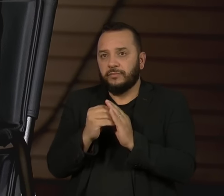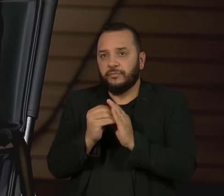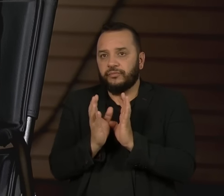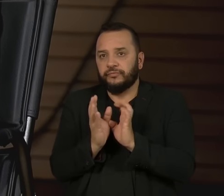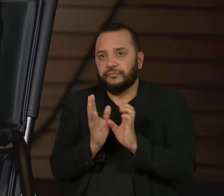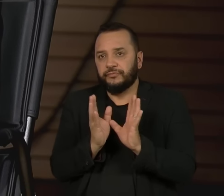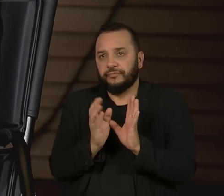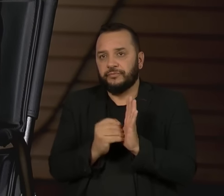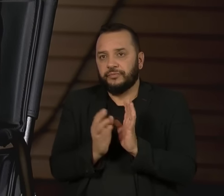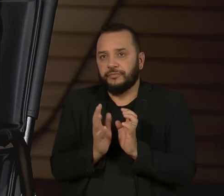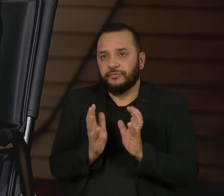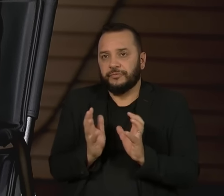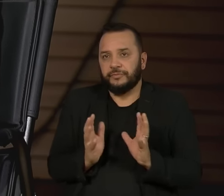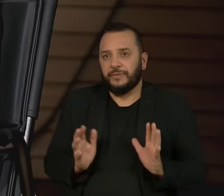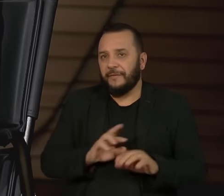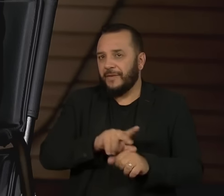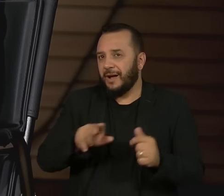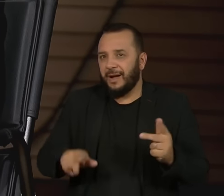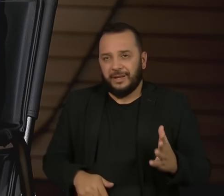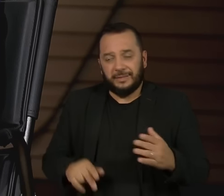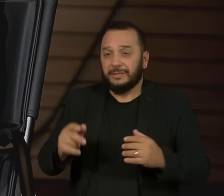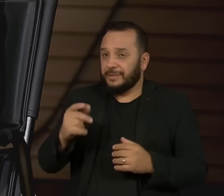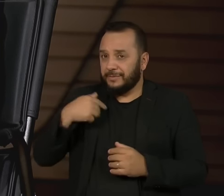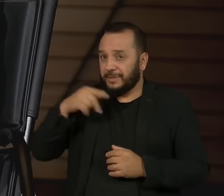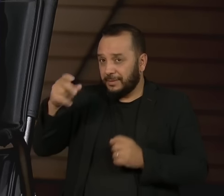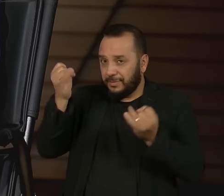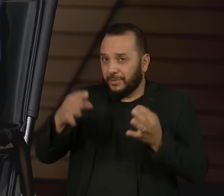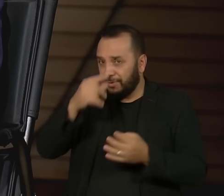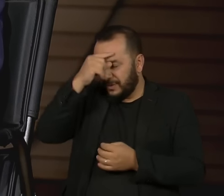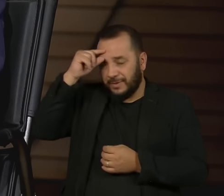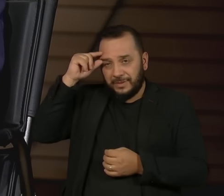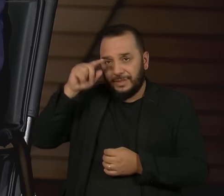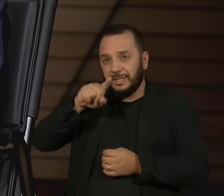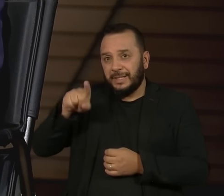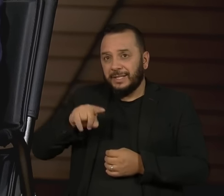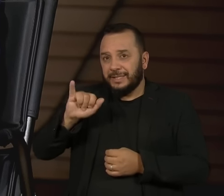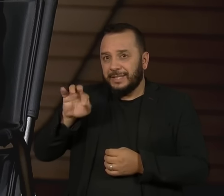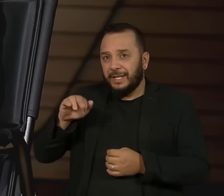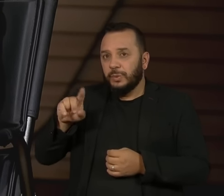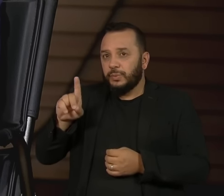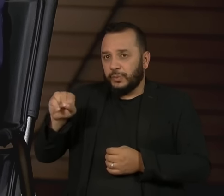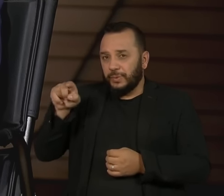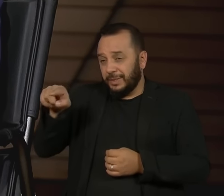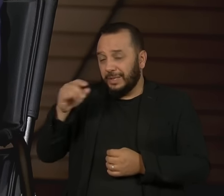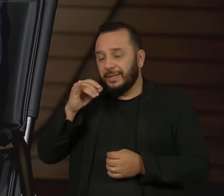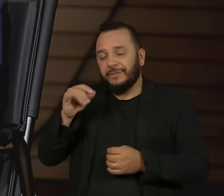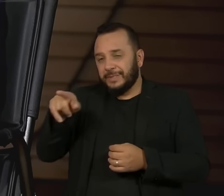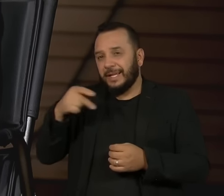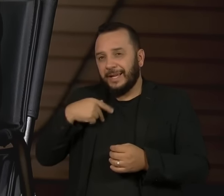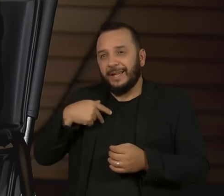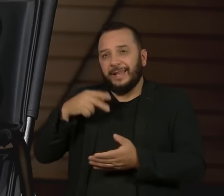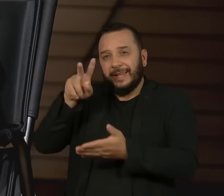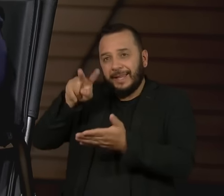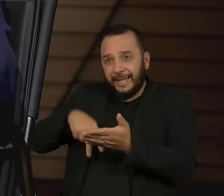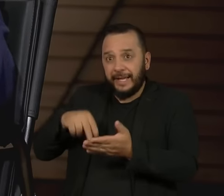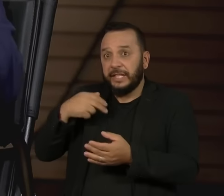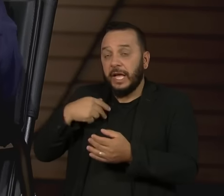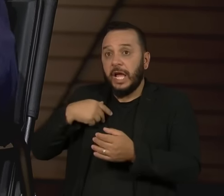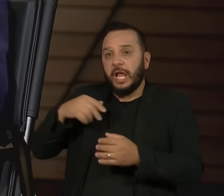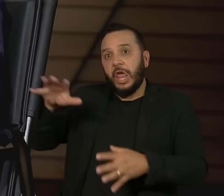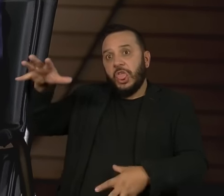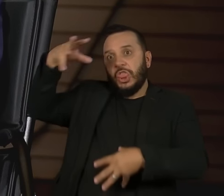fiquei pensando agora isso. Falei assim, você imagina se isso fosse assim, você lê o texto para a criança e ela incorpora isso, como fosse um